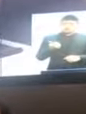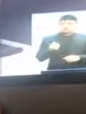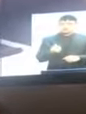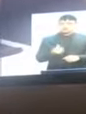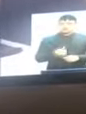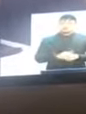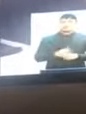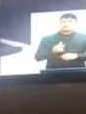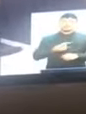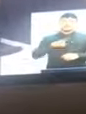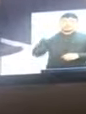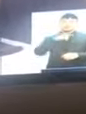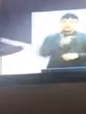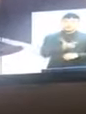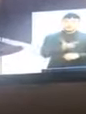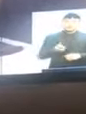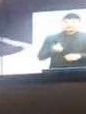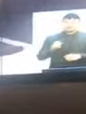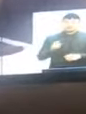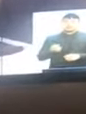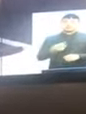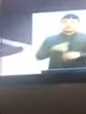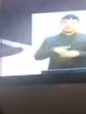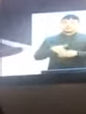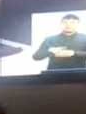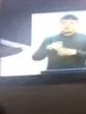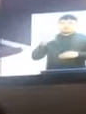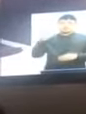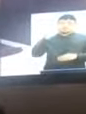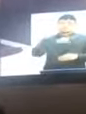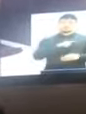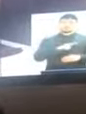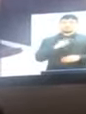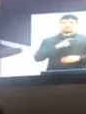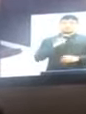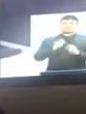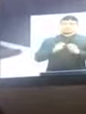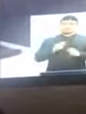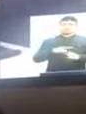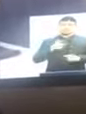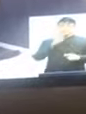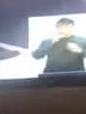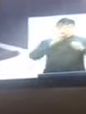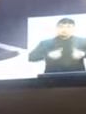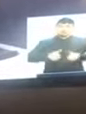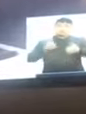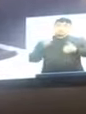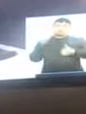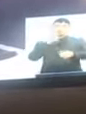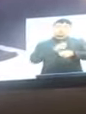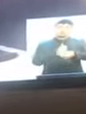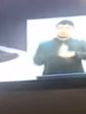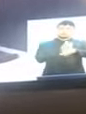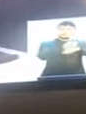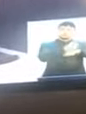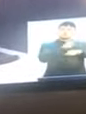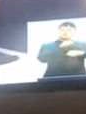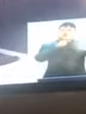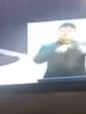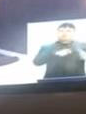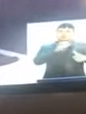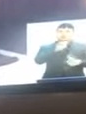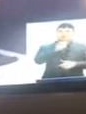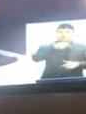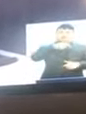de 26 mil votos. Portanto, foi até então o prefeito mais votado de toda a história do município